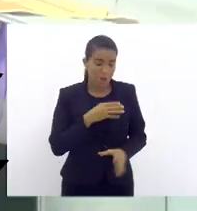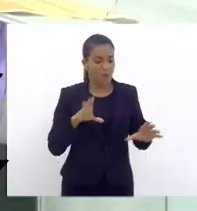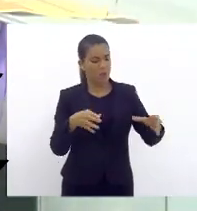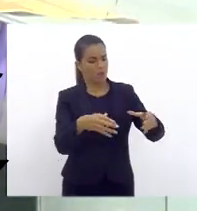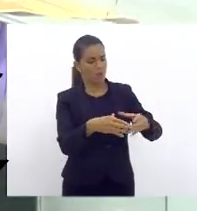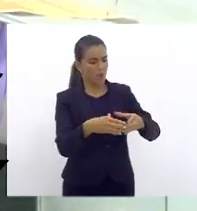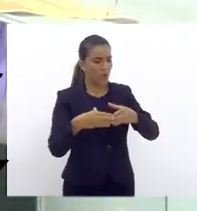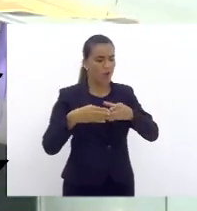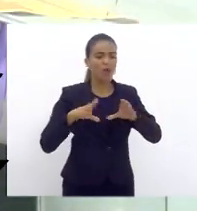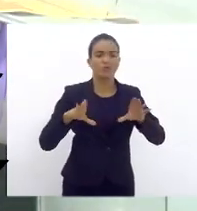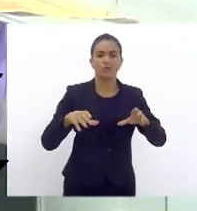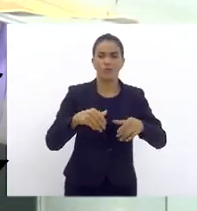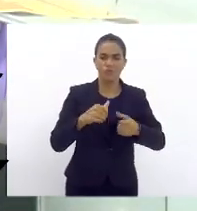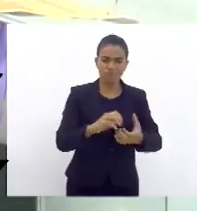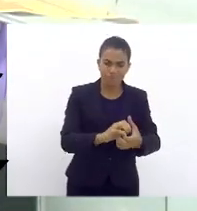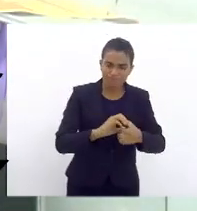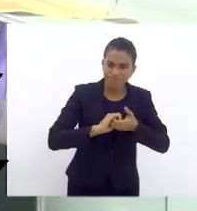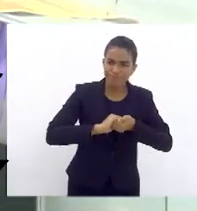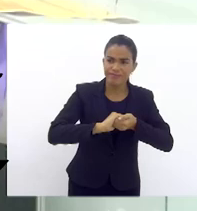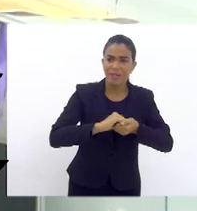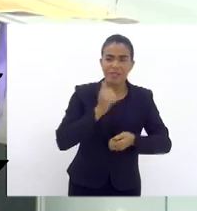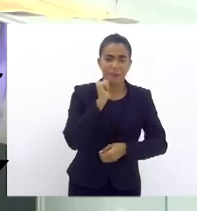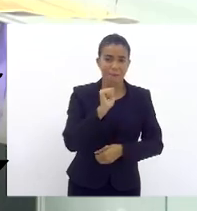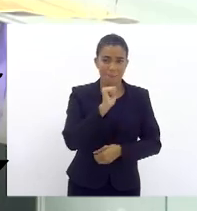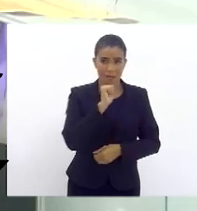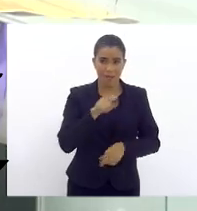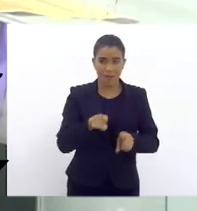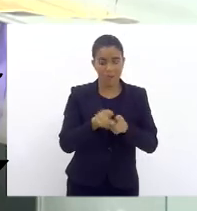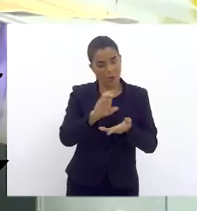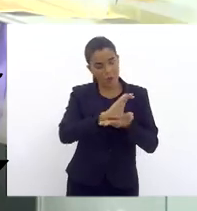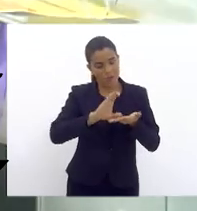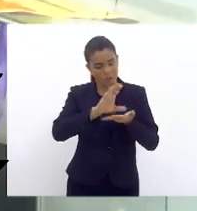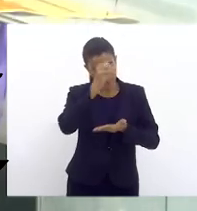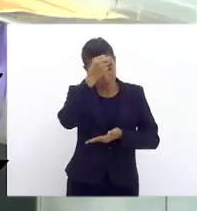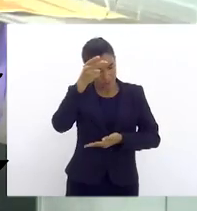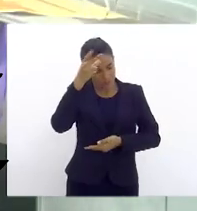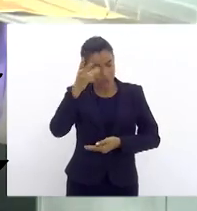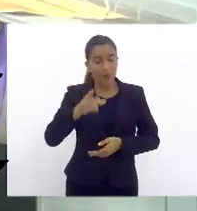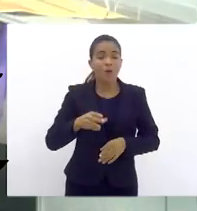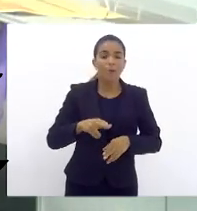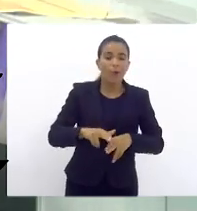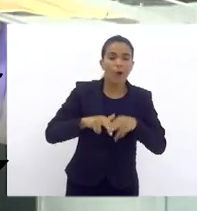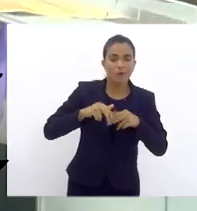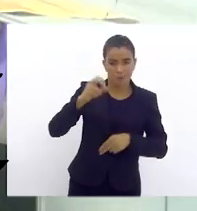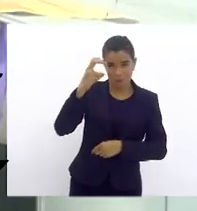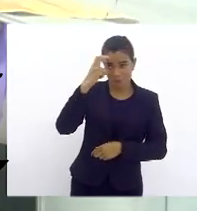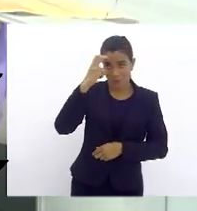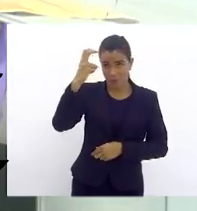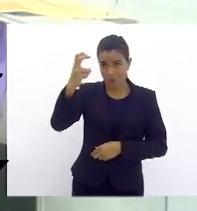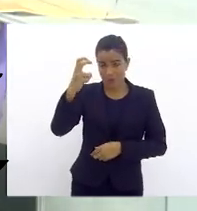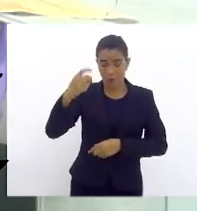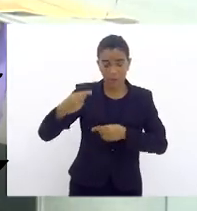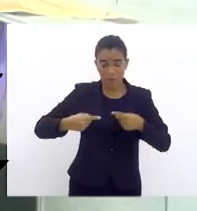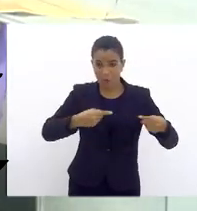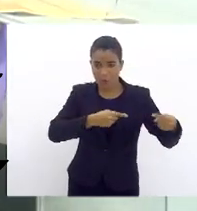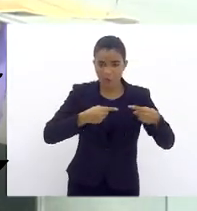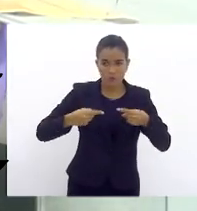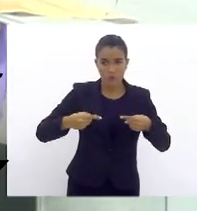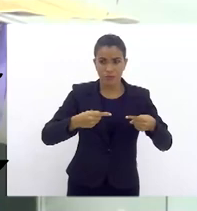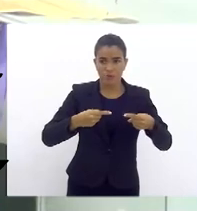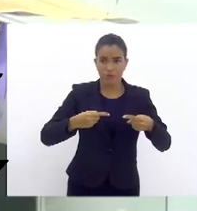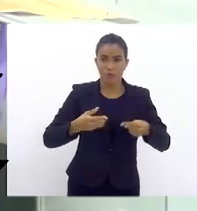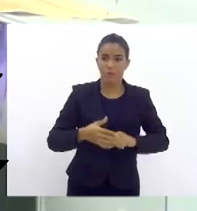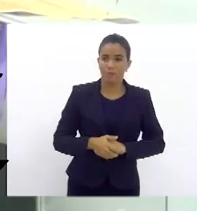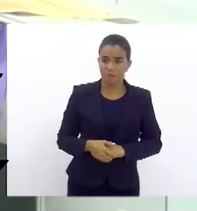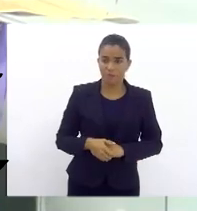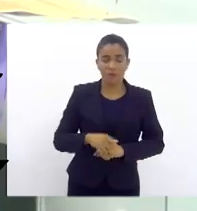Mães de Itaboraí como pelo Fórum de conselhos municipais por políticas culturais do Estado do Rio de Janeiro para falar sobre essa